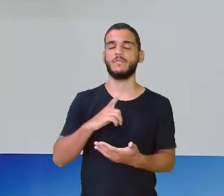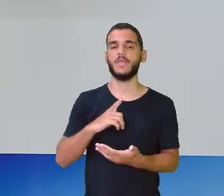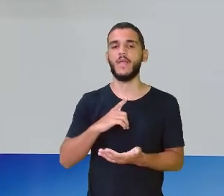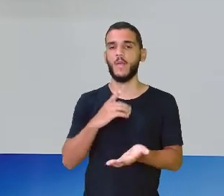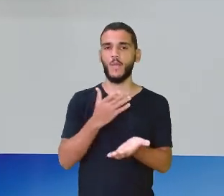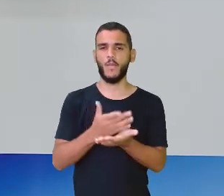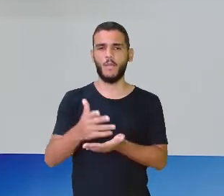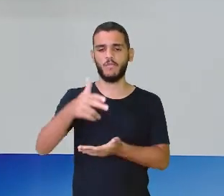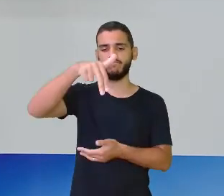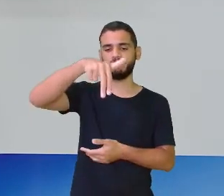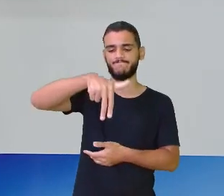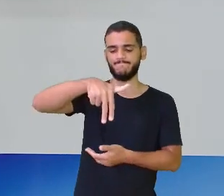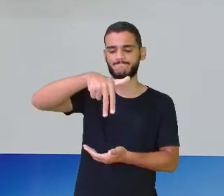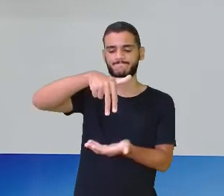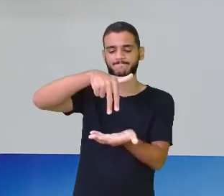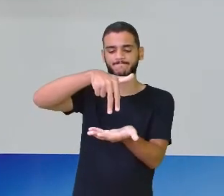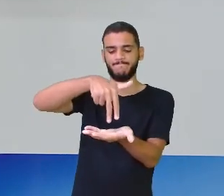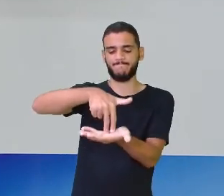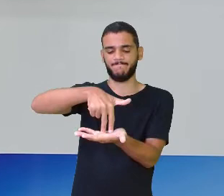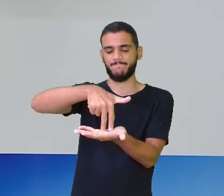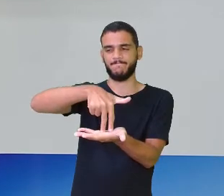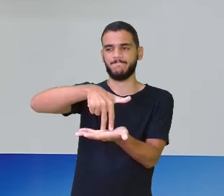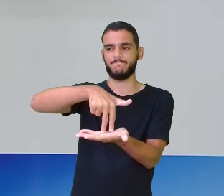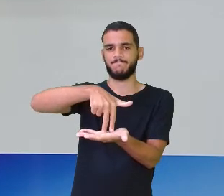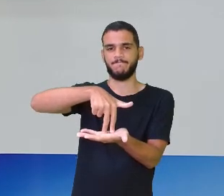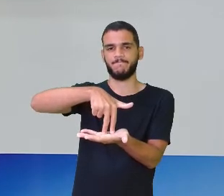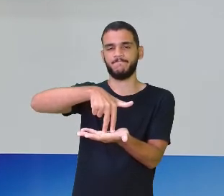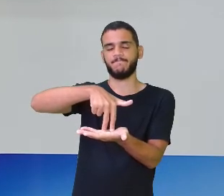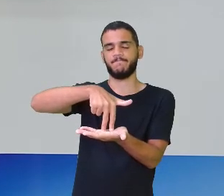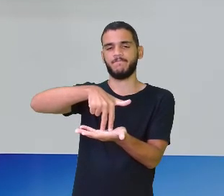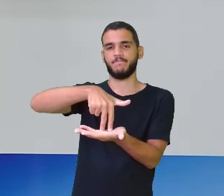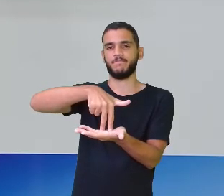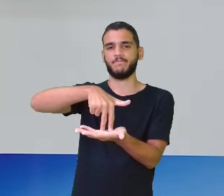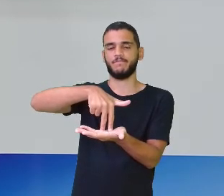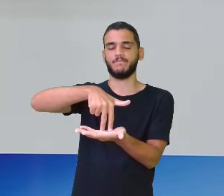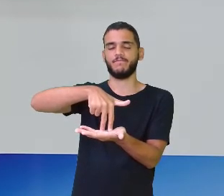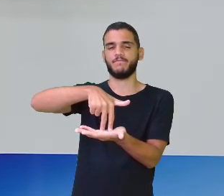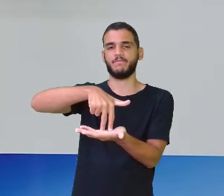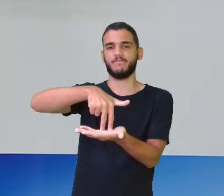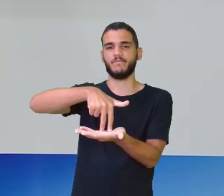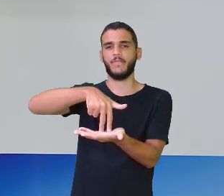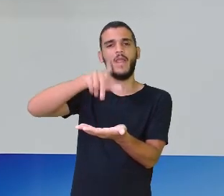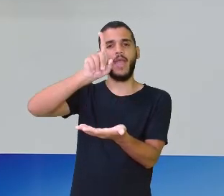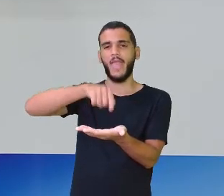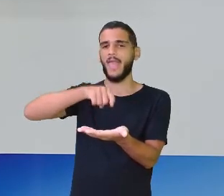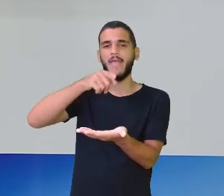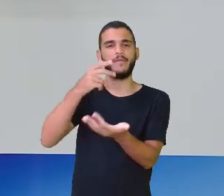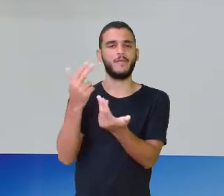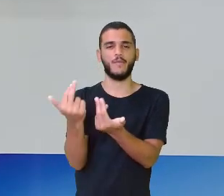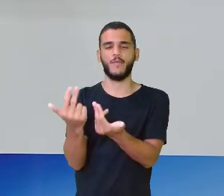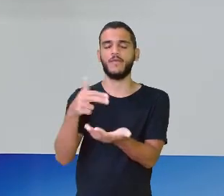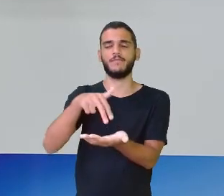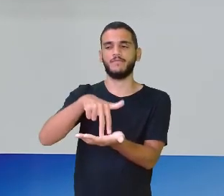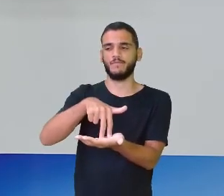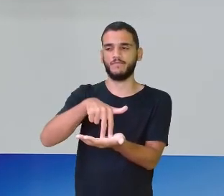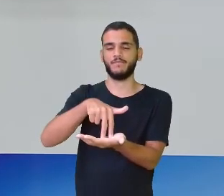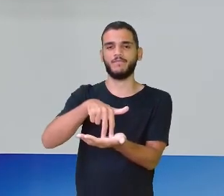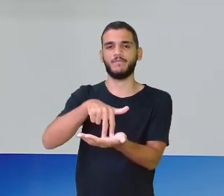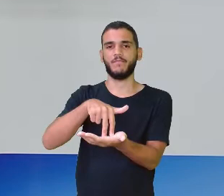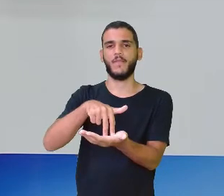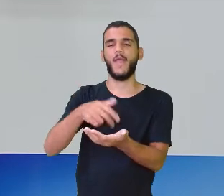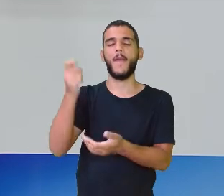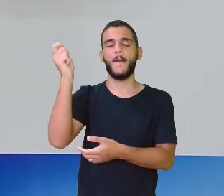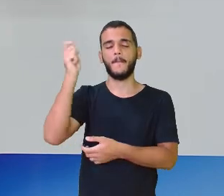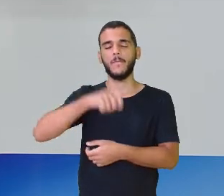presta atenção. O meu ponto de origem é o mesmo. Eu poderia traçar uma reta aqui